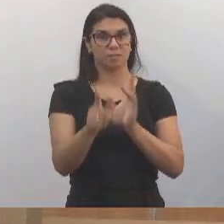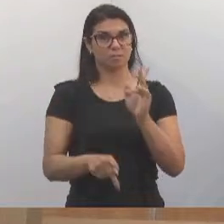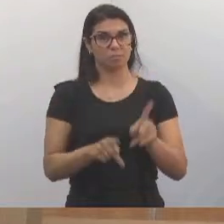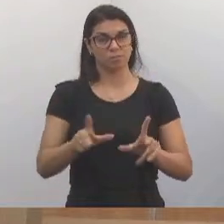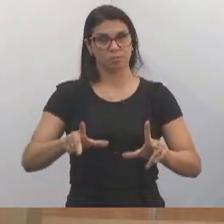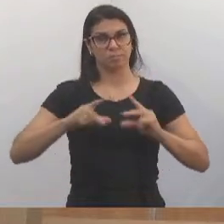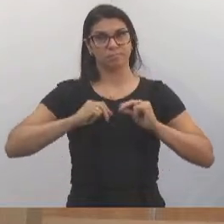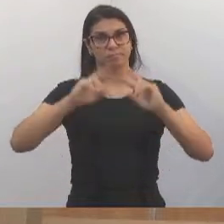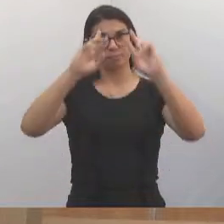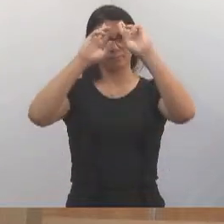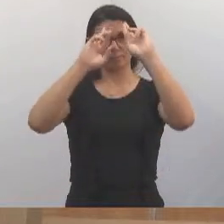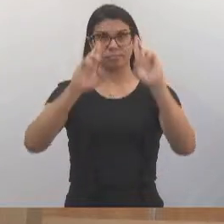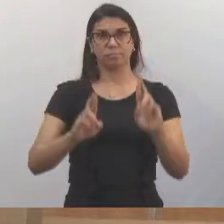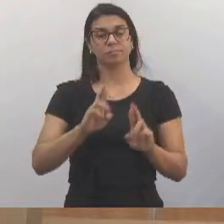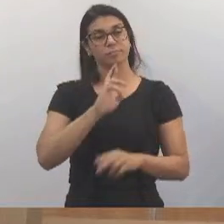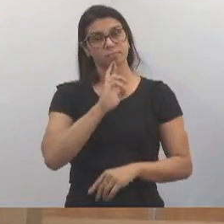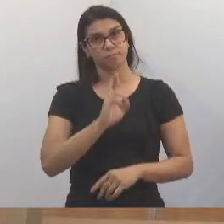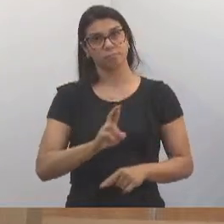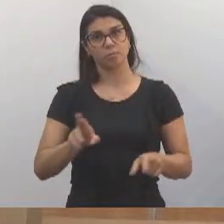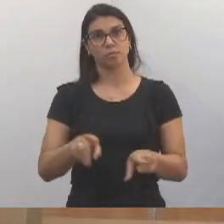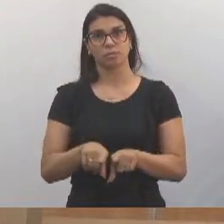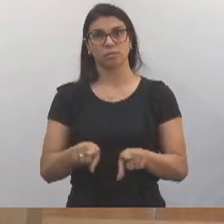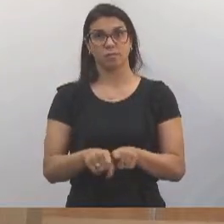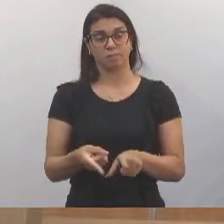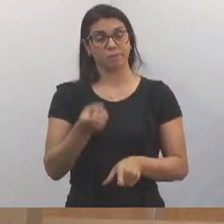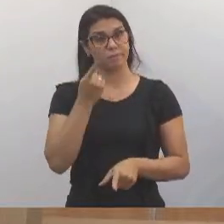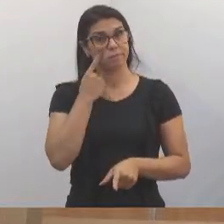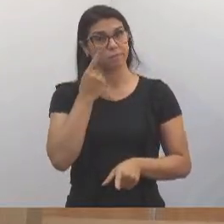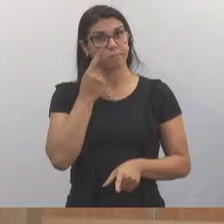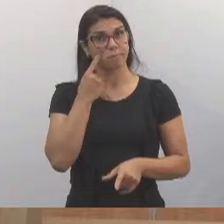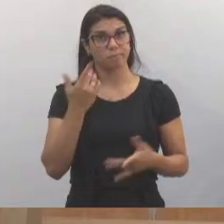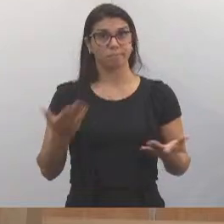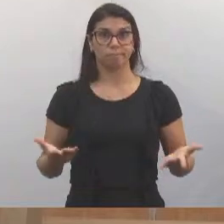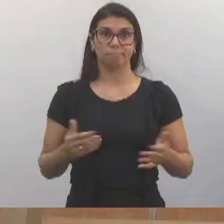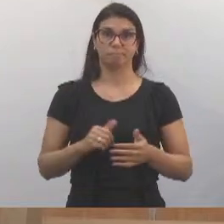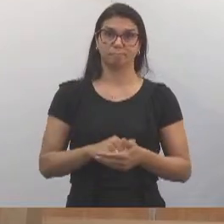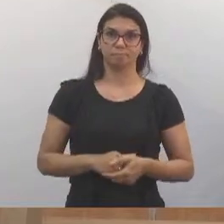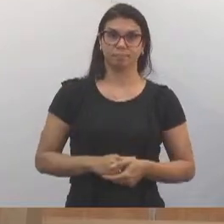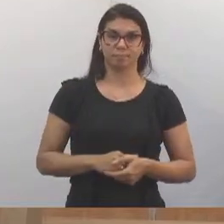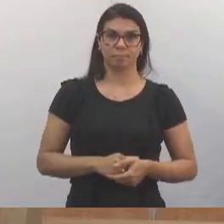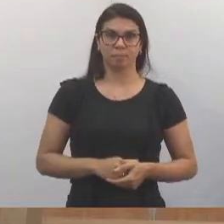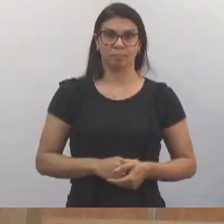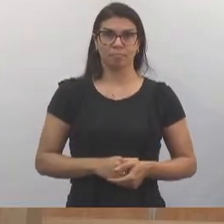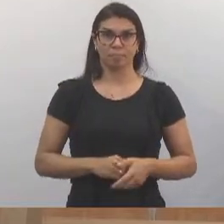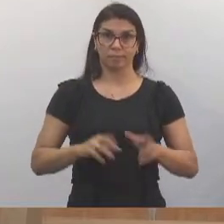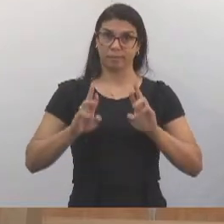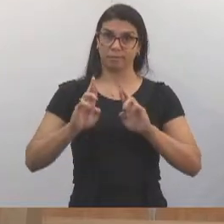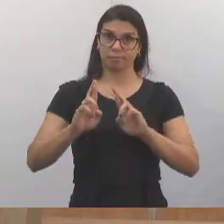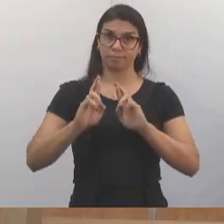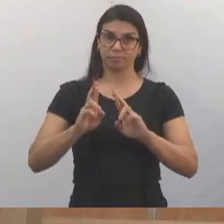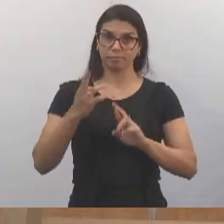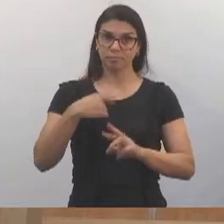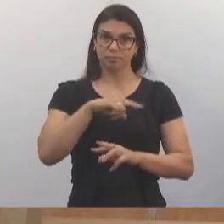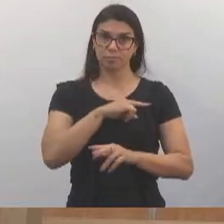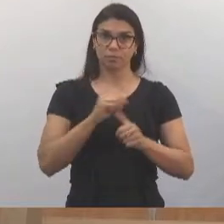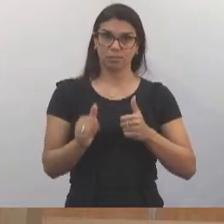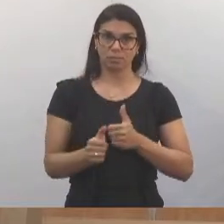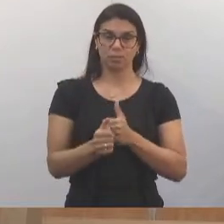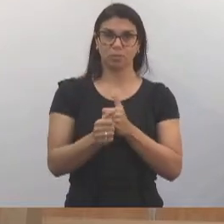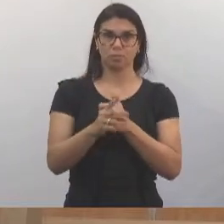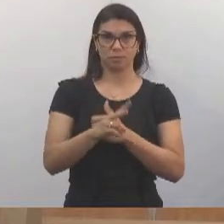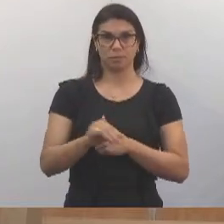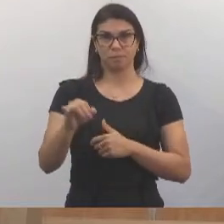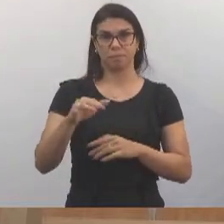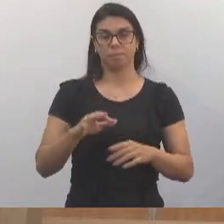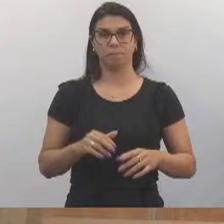merece respeito, merece resposta. Vamos ver, vamos torcer para não terminar em pizza tudo isso, né? A gente vai acompanhar, vamos acompanhar de